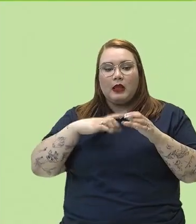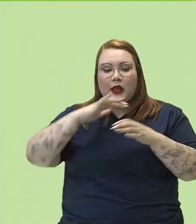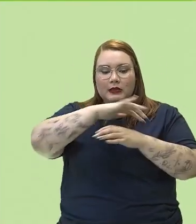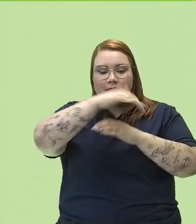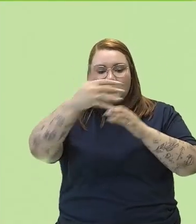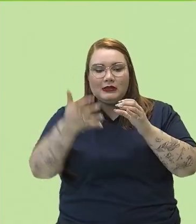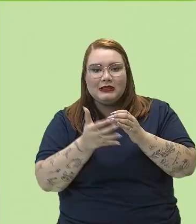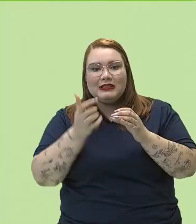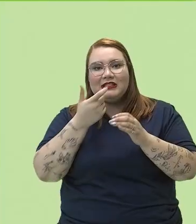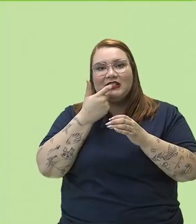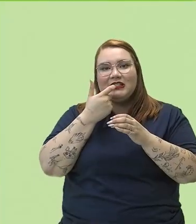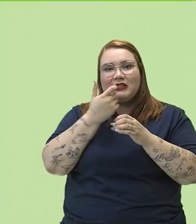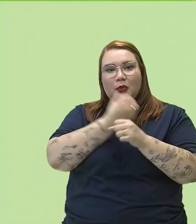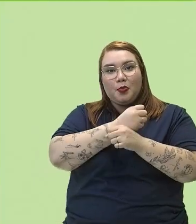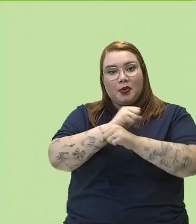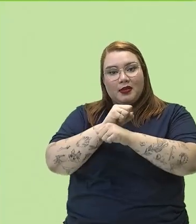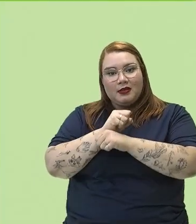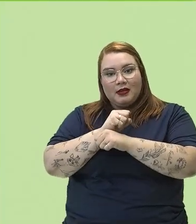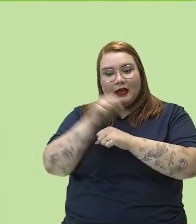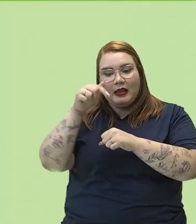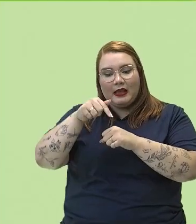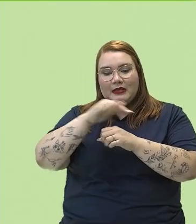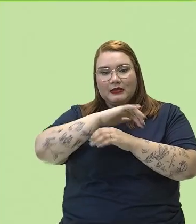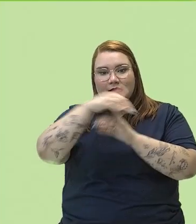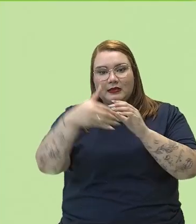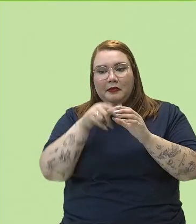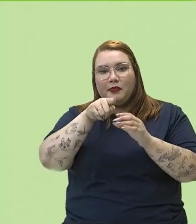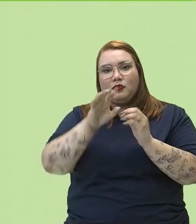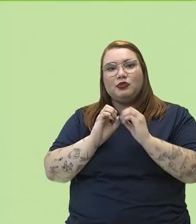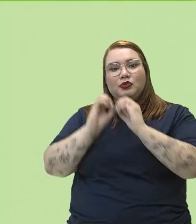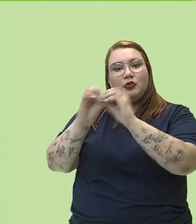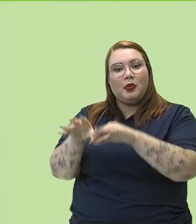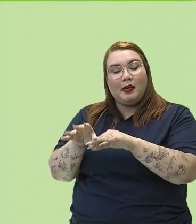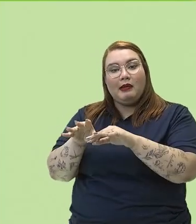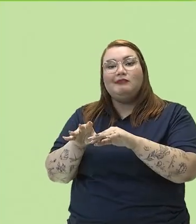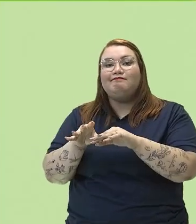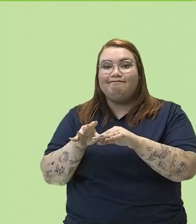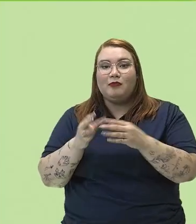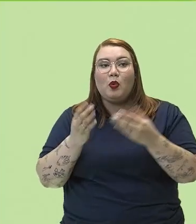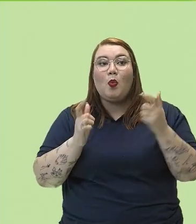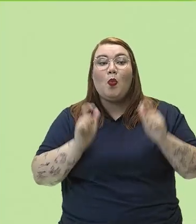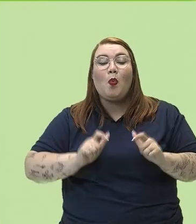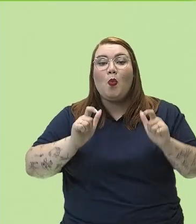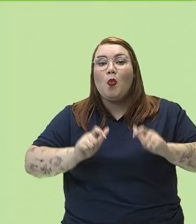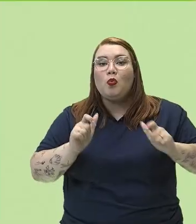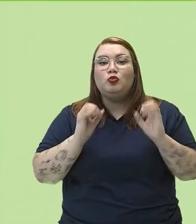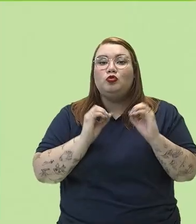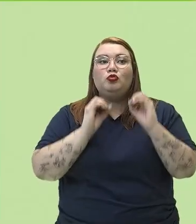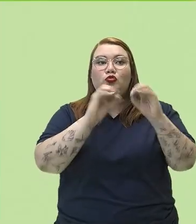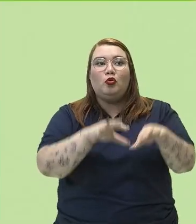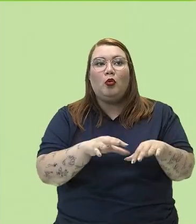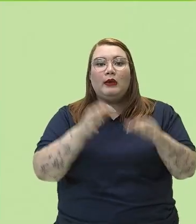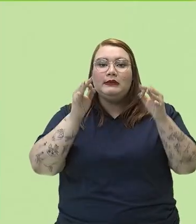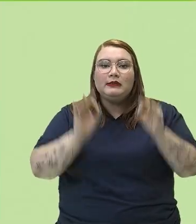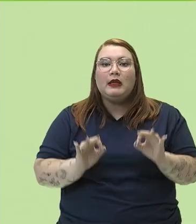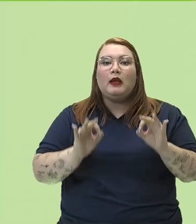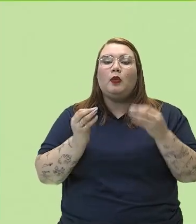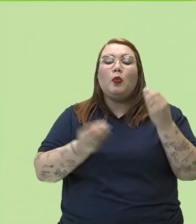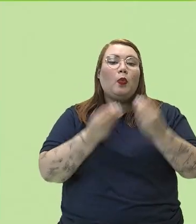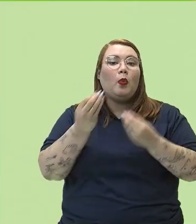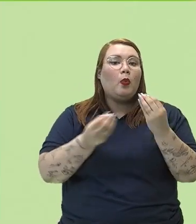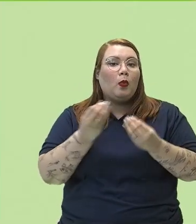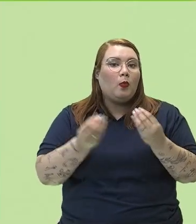né? Ele vem super protegido. Essa embalagem também é um desafio. Aonde descartar e como descartar de